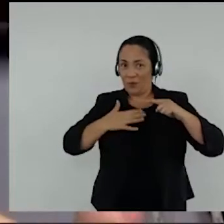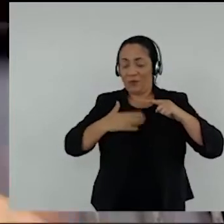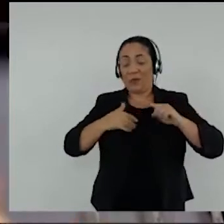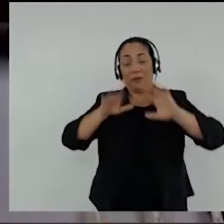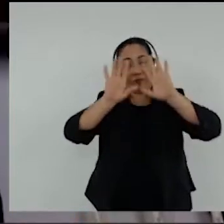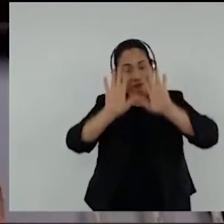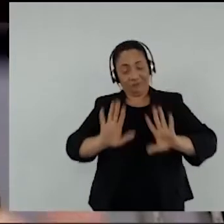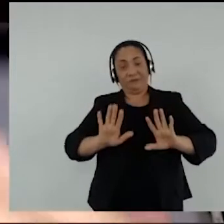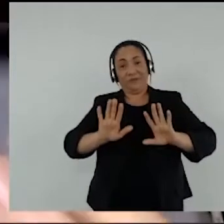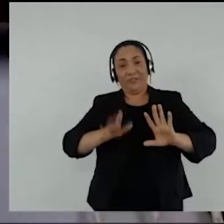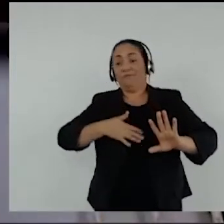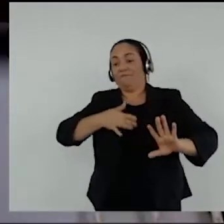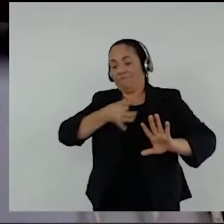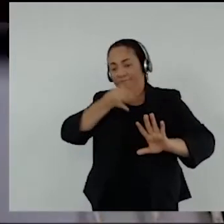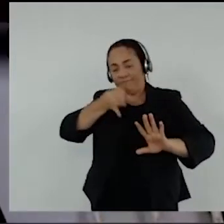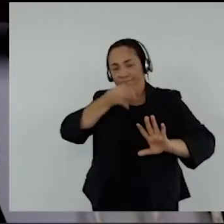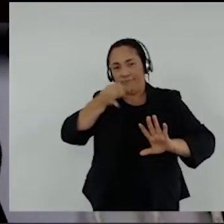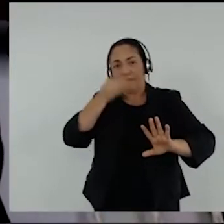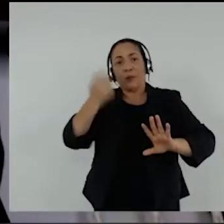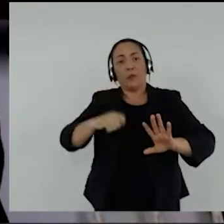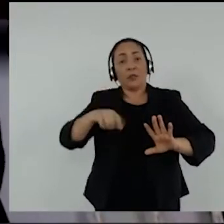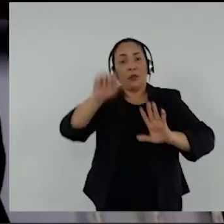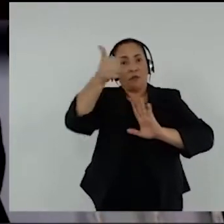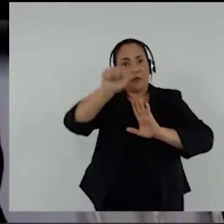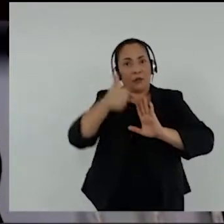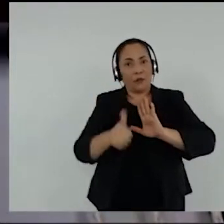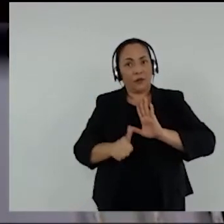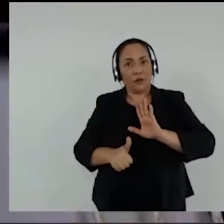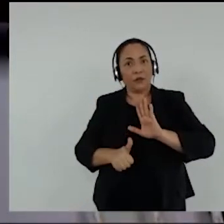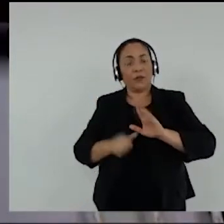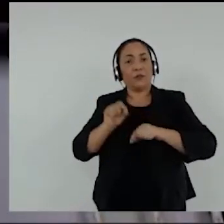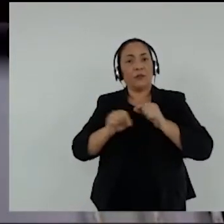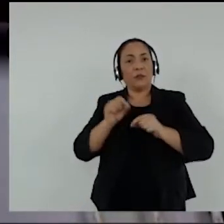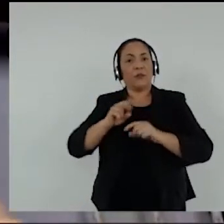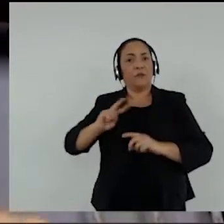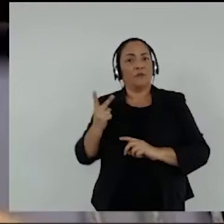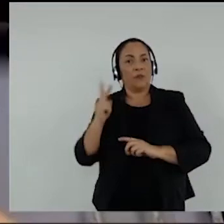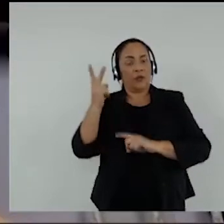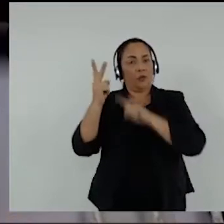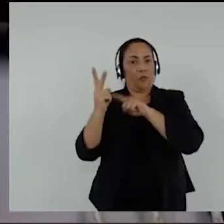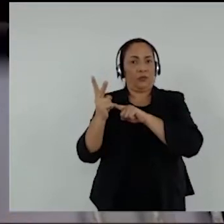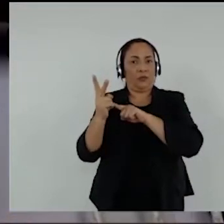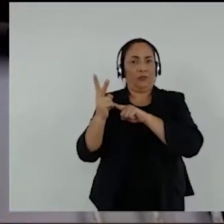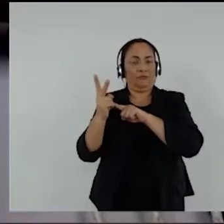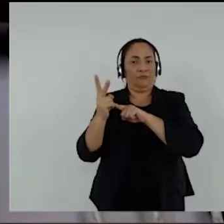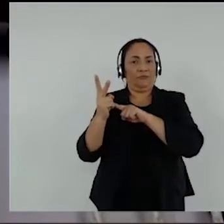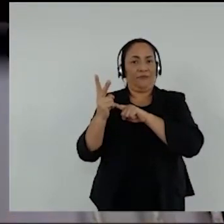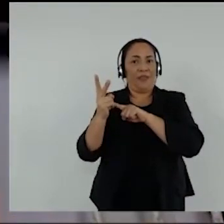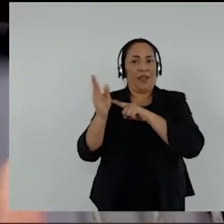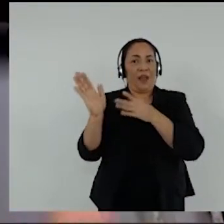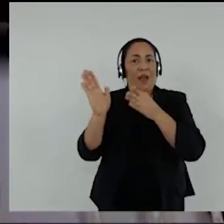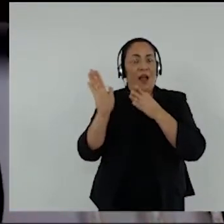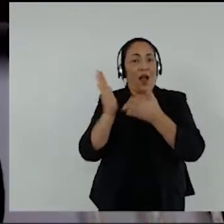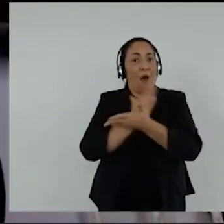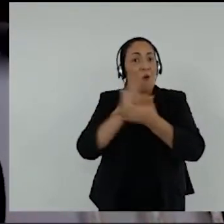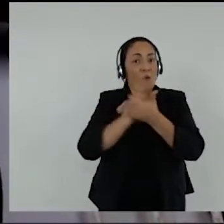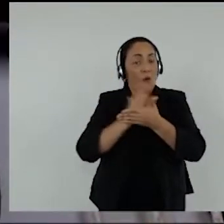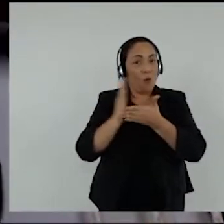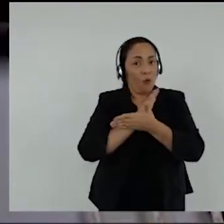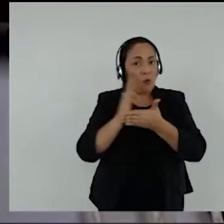aí é uma questão de ponderar valores. Há atos que não podem ser praticados presencialmente,